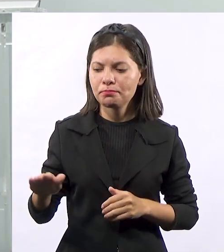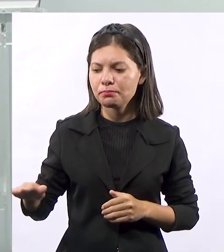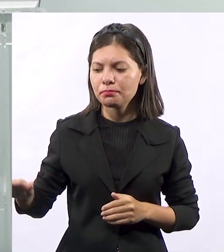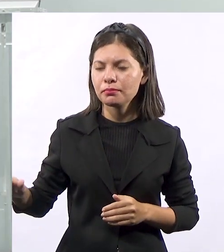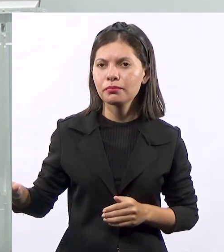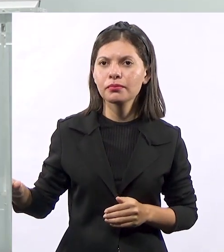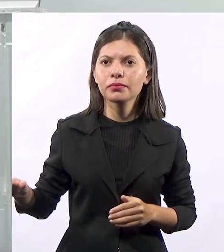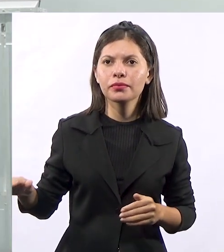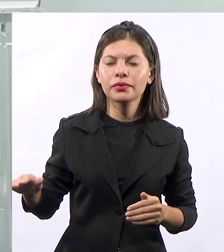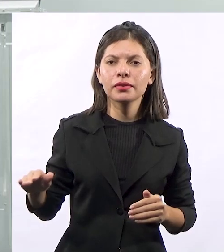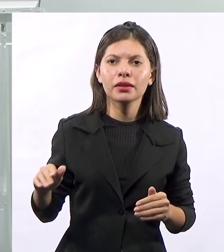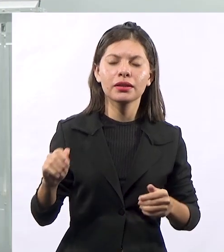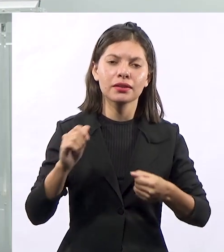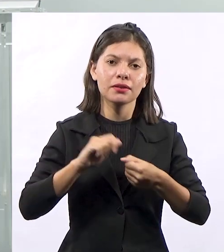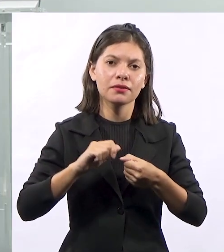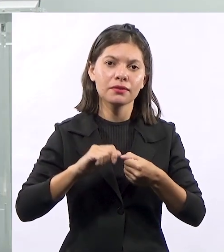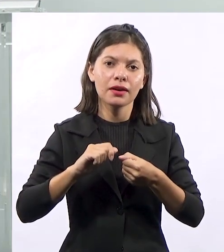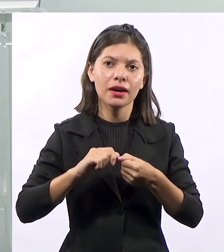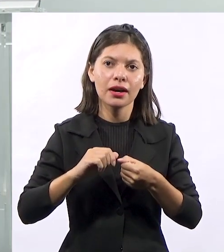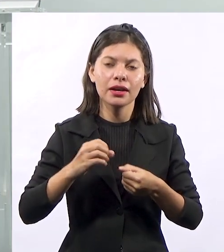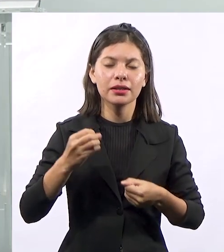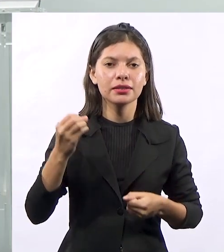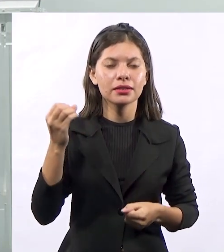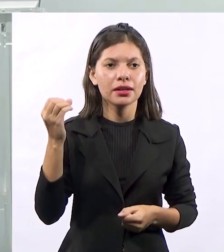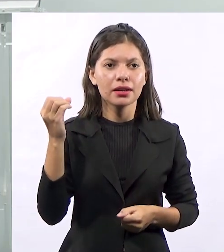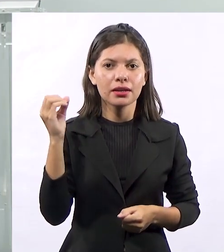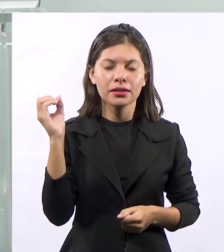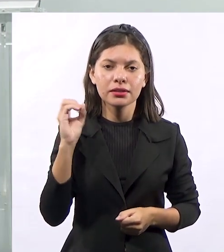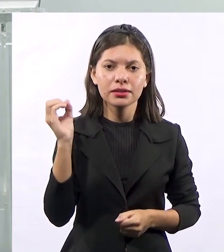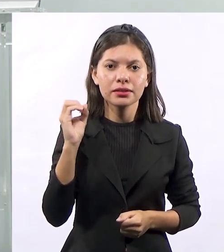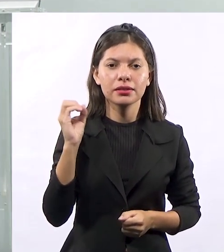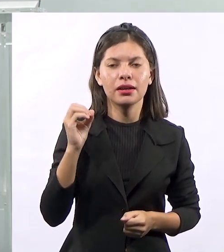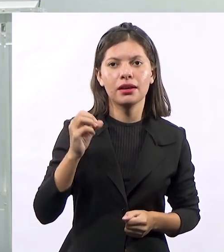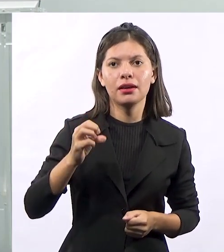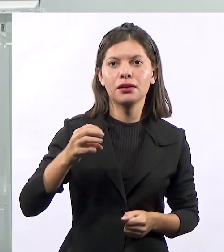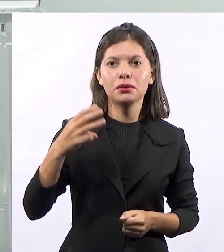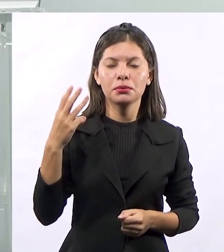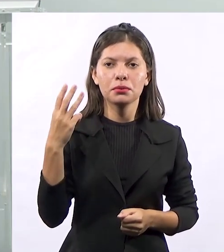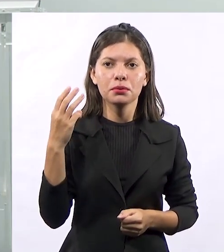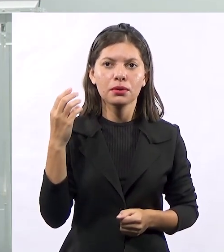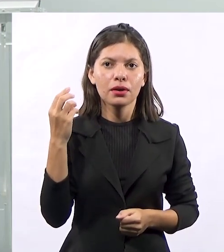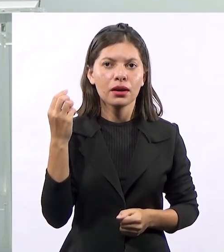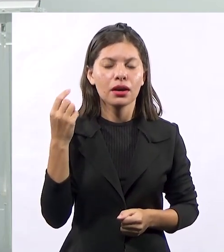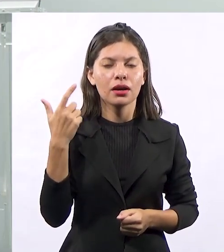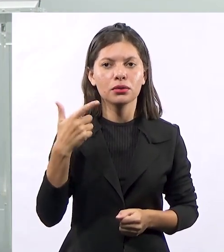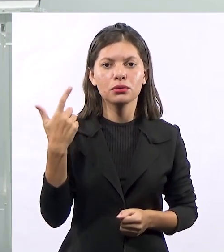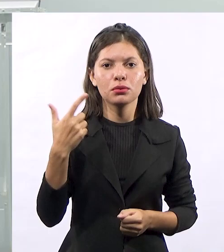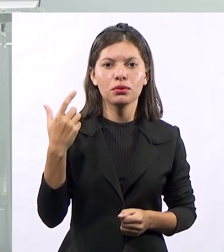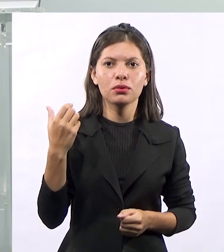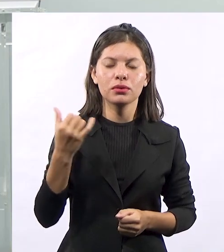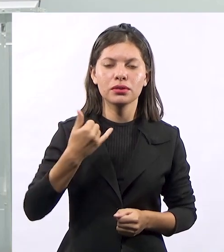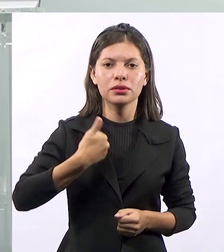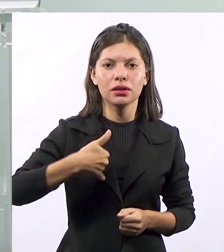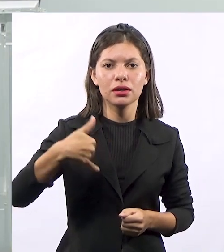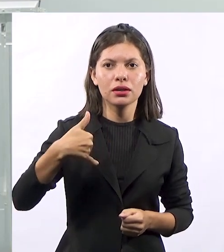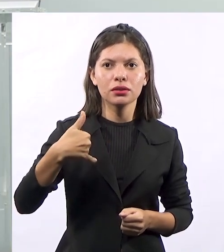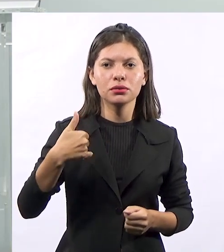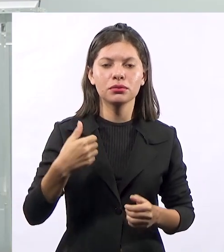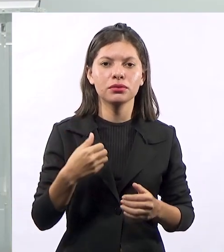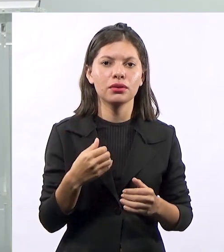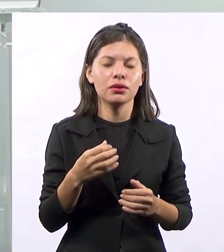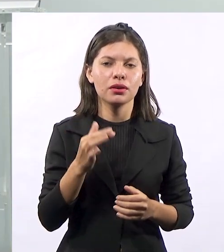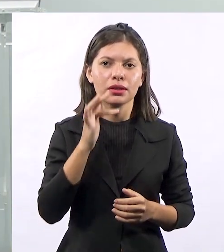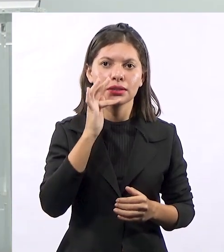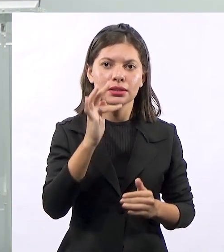O que a criança realiza de 0 a 2 anos, de 3 a 6 anos. Então, eu vou dizer sobre isso, eu